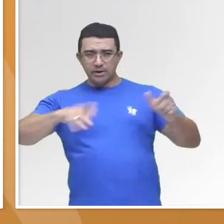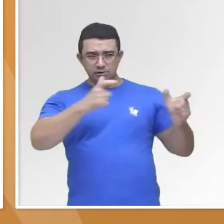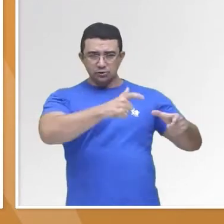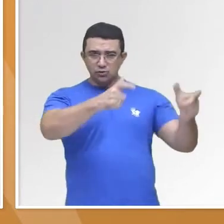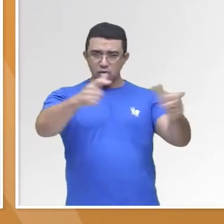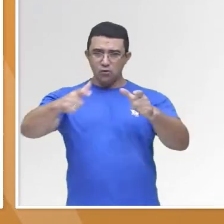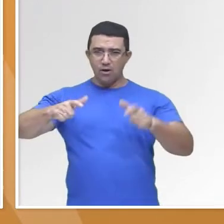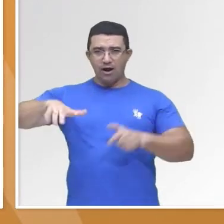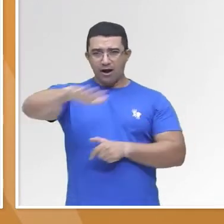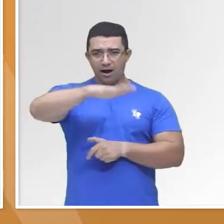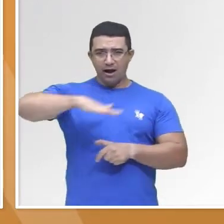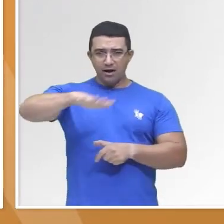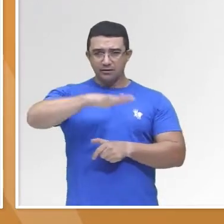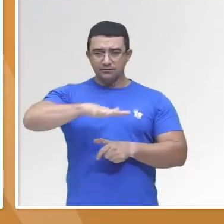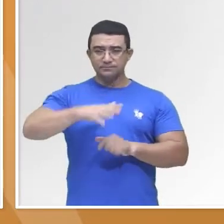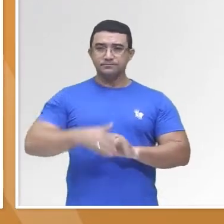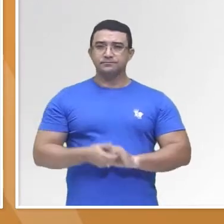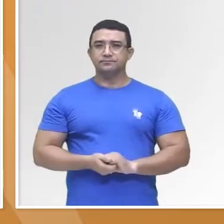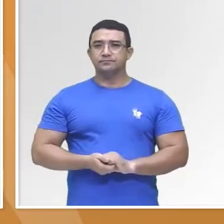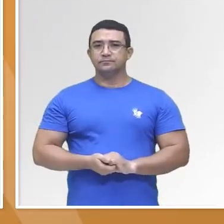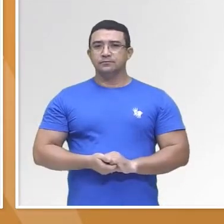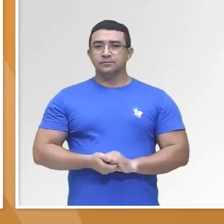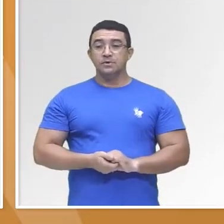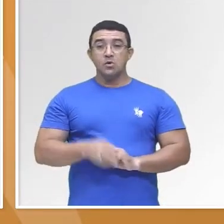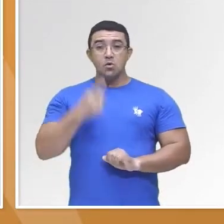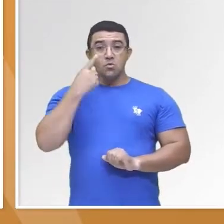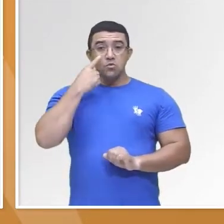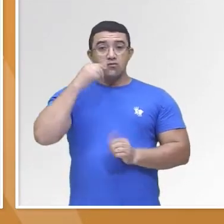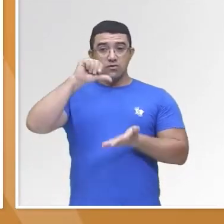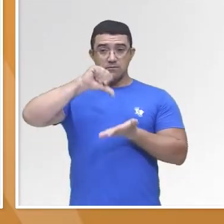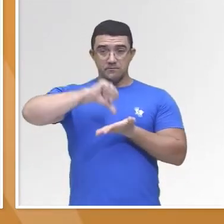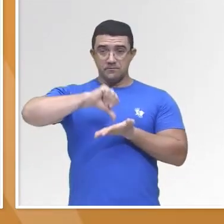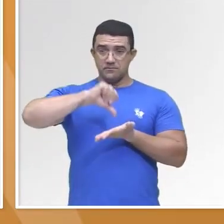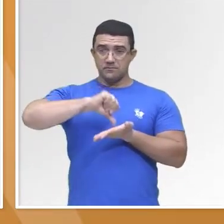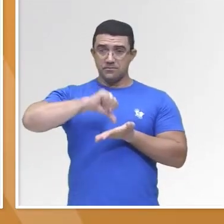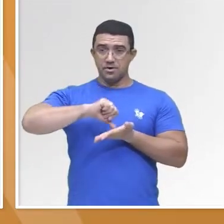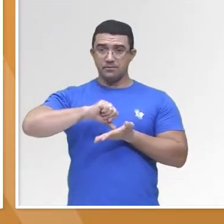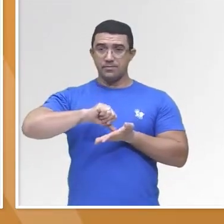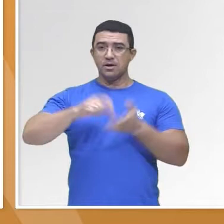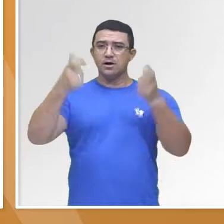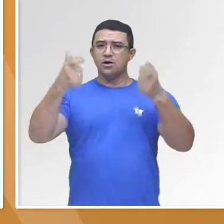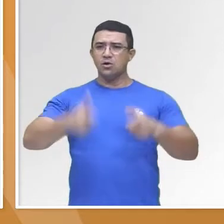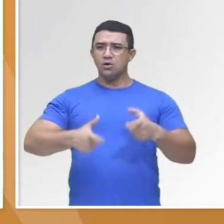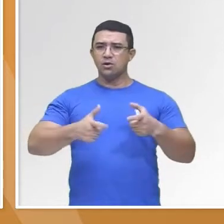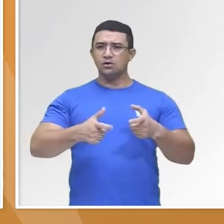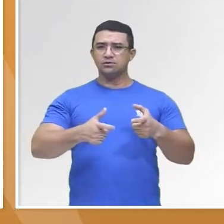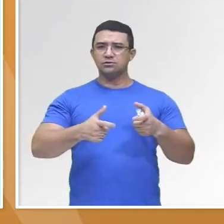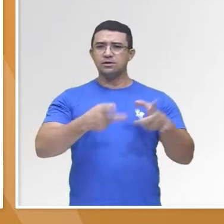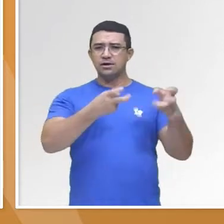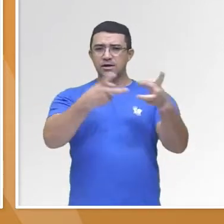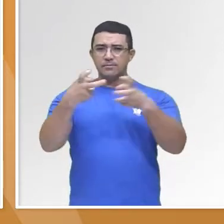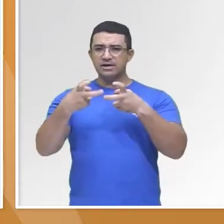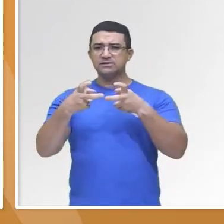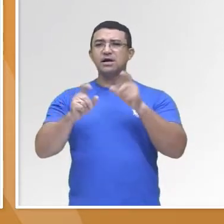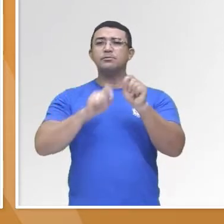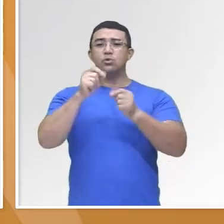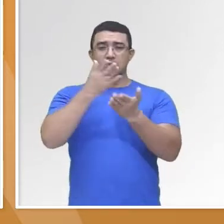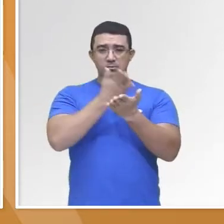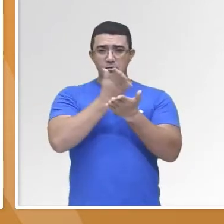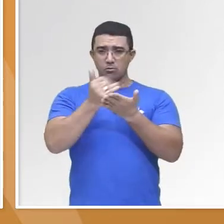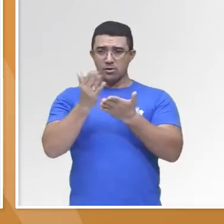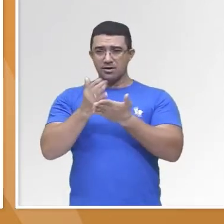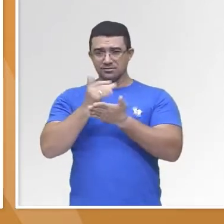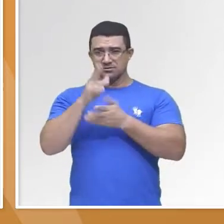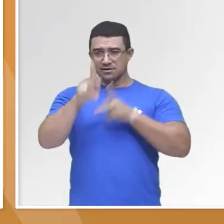começar, então, os nossos estudos, nós vamos observar um mapa, tá, onde nós vamos verificar justamente essa distribuição da